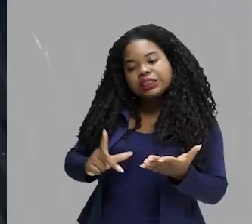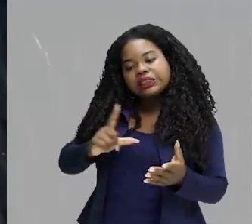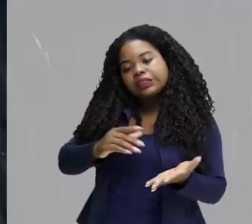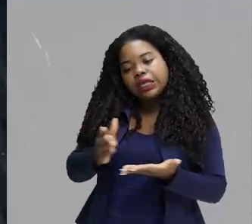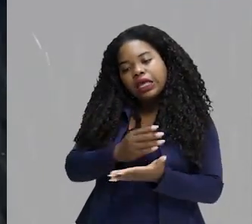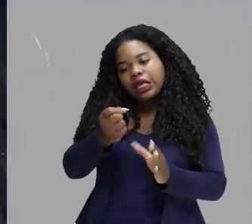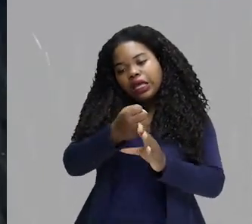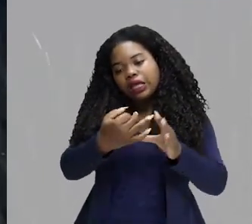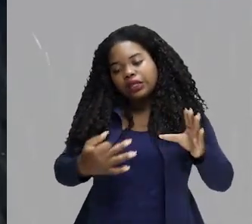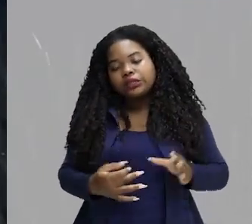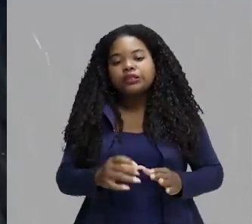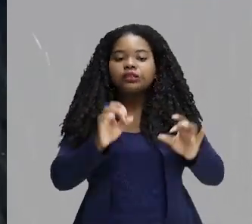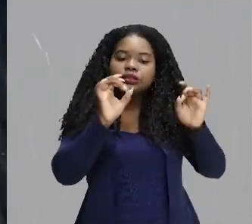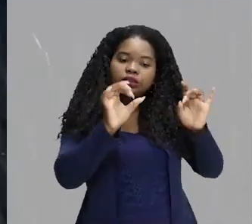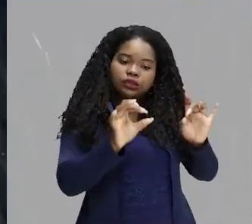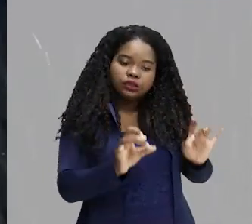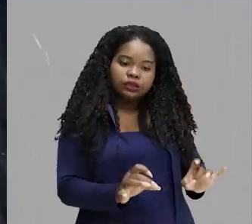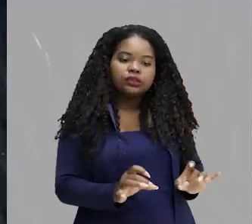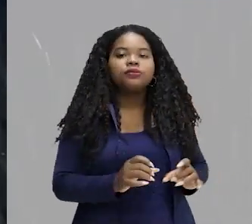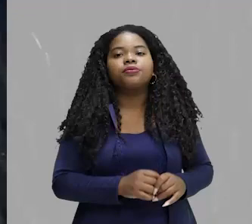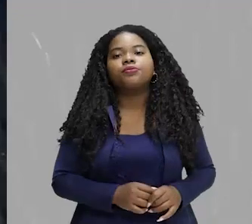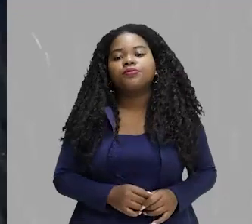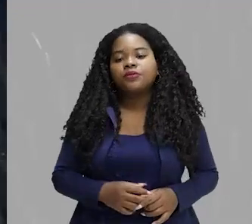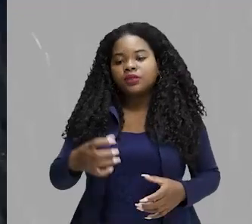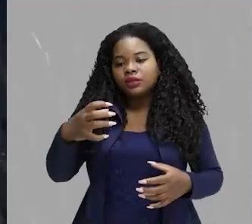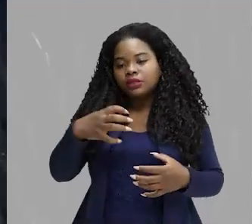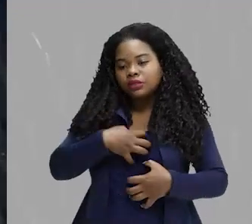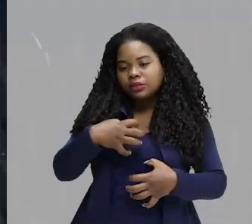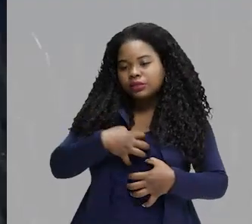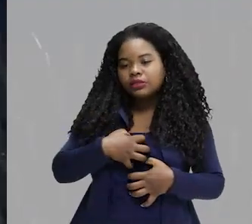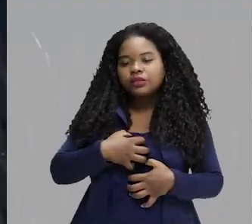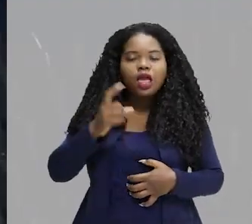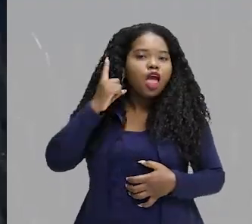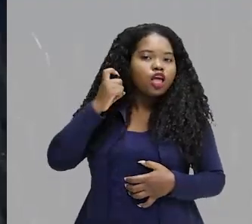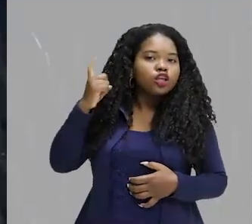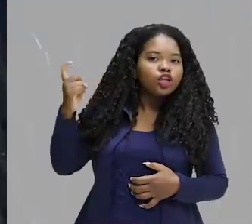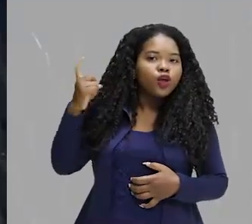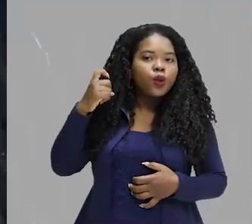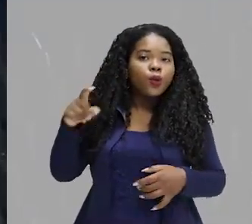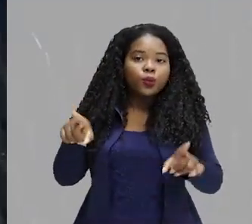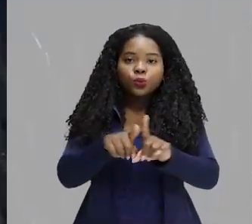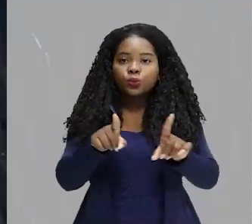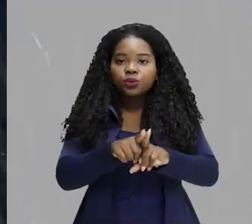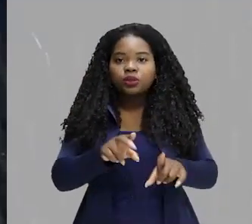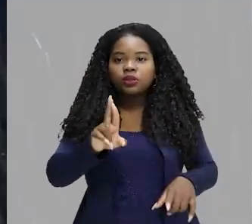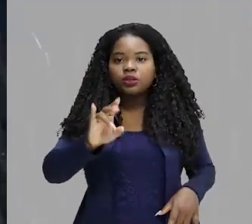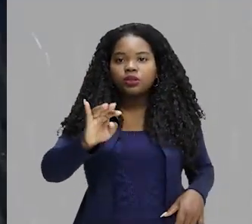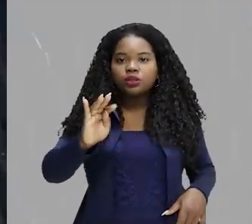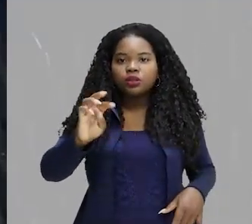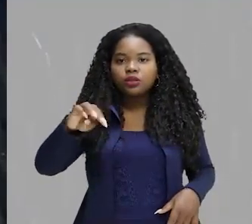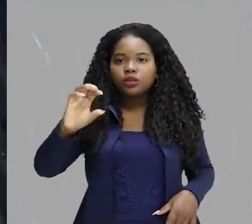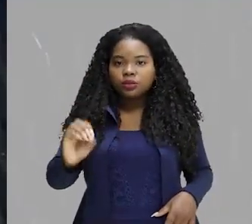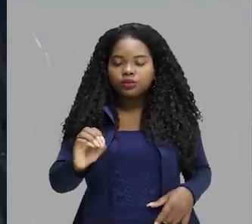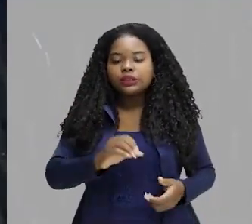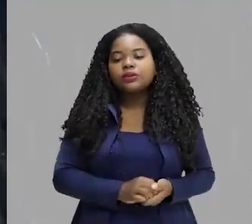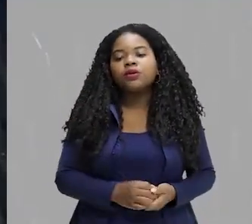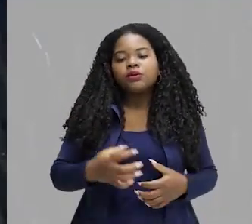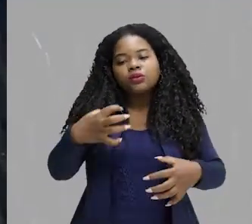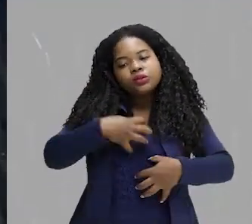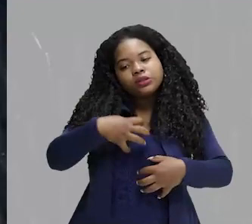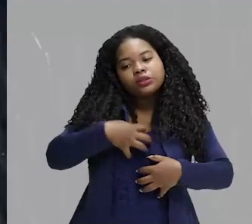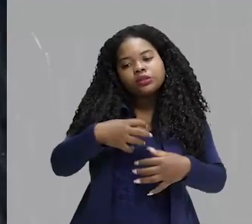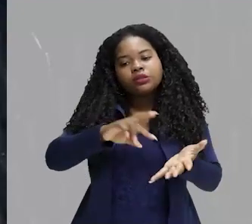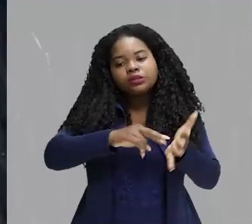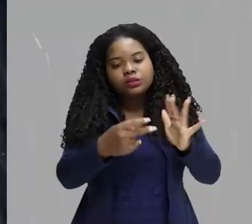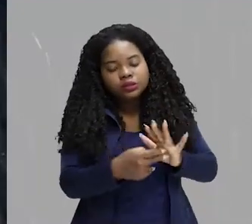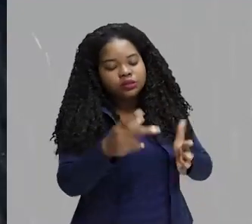características específicas, sentido, som e ritmo. Tá? Então, o sentido ou os significados da poesia, muitas